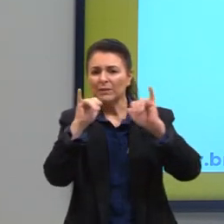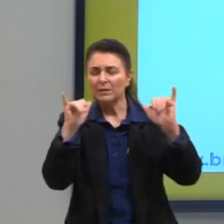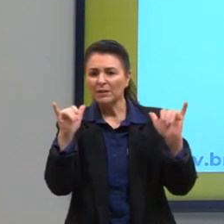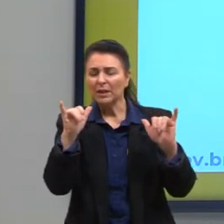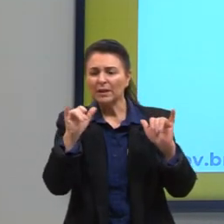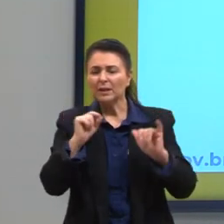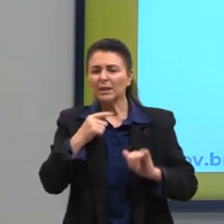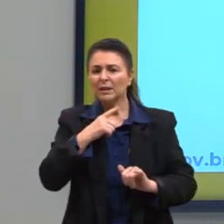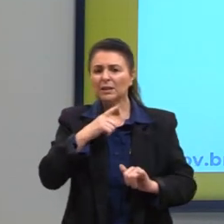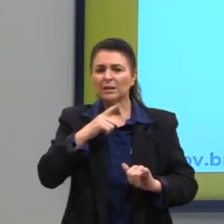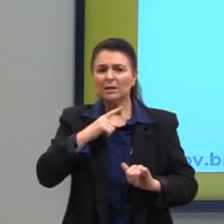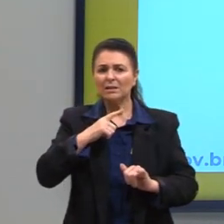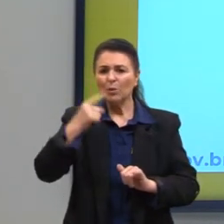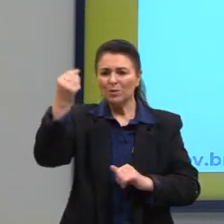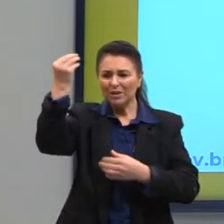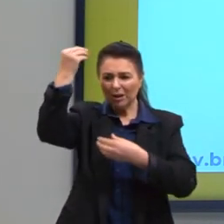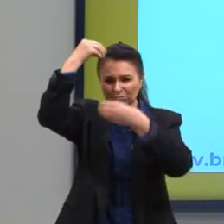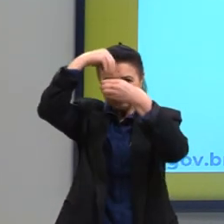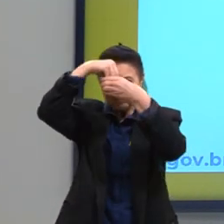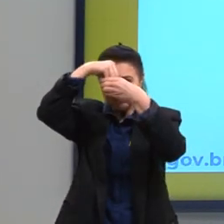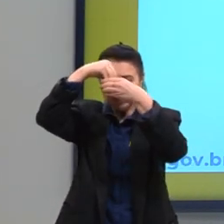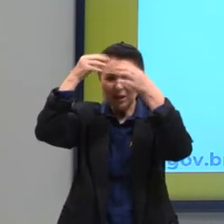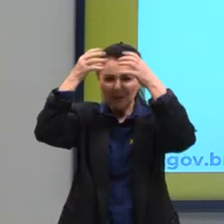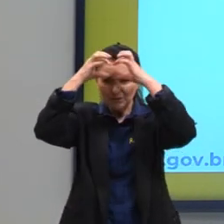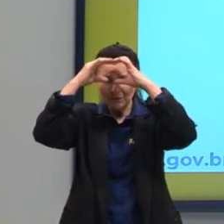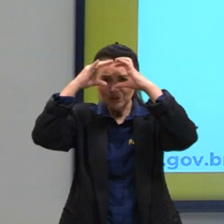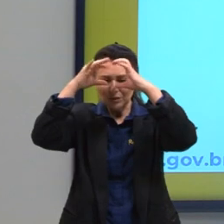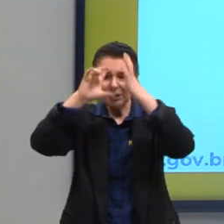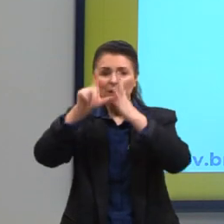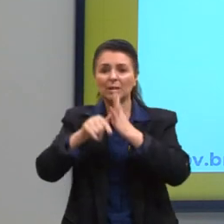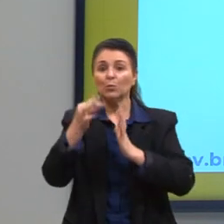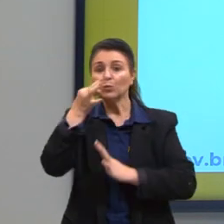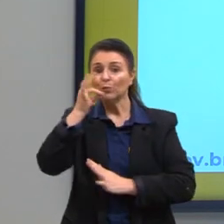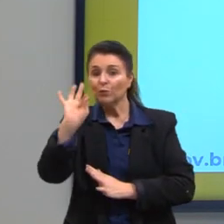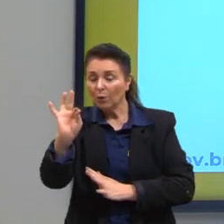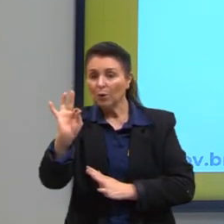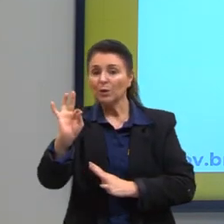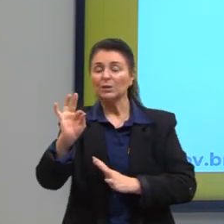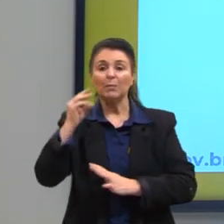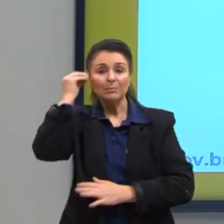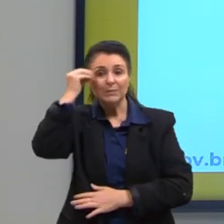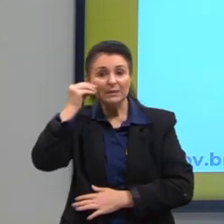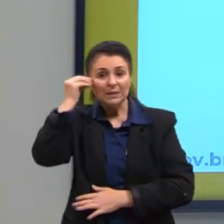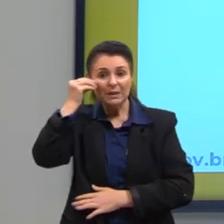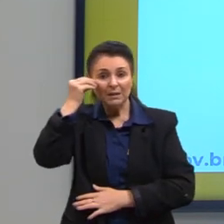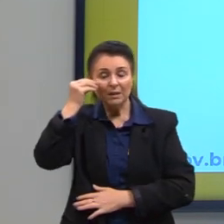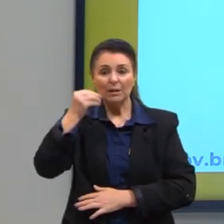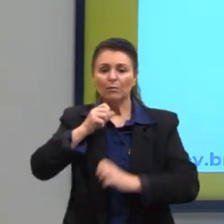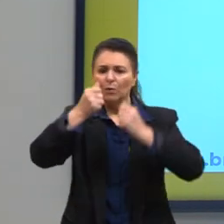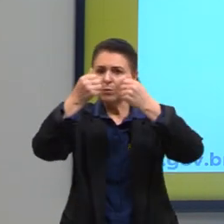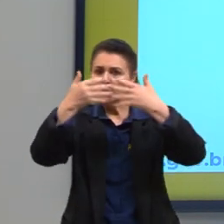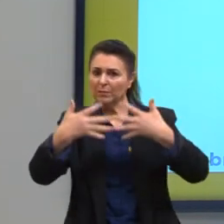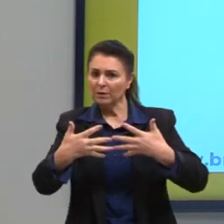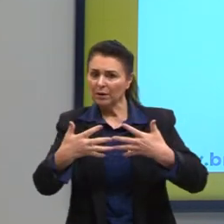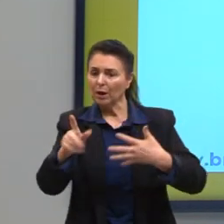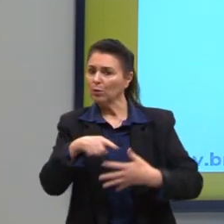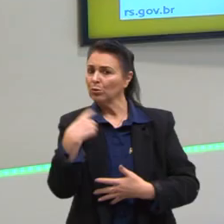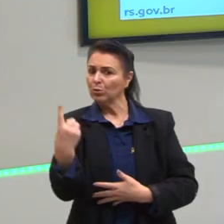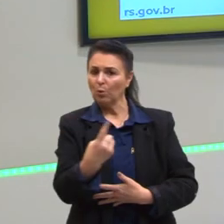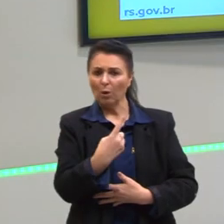essa questão do inconscientes que depois o próximo psicanálise uma profunda isso né Nós não somos falente razão